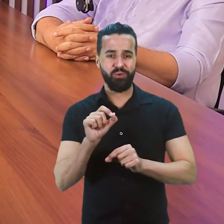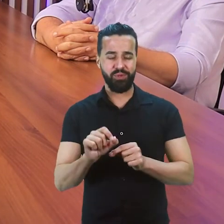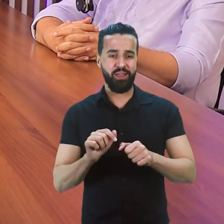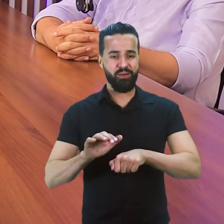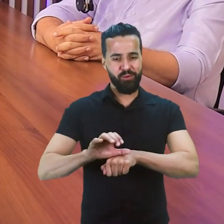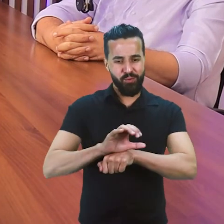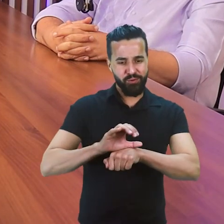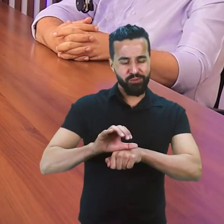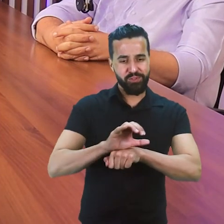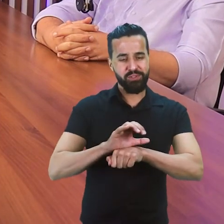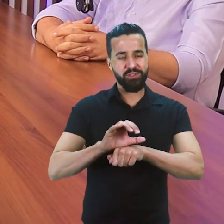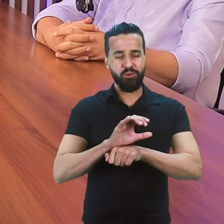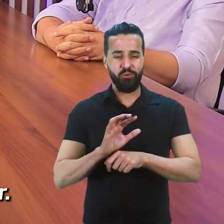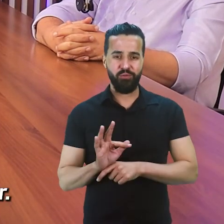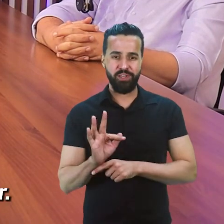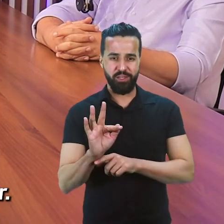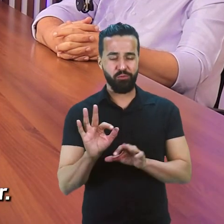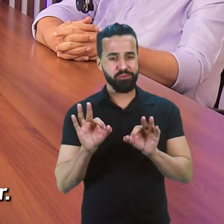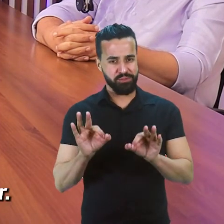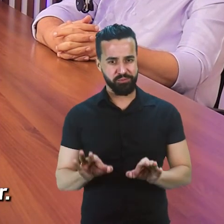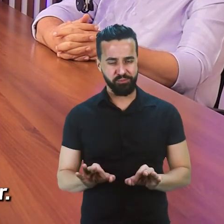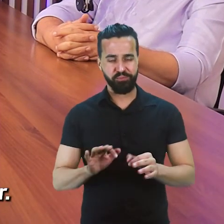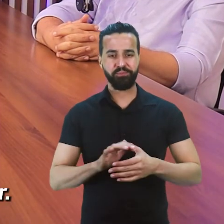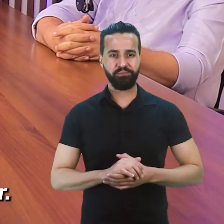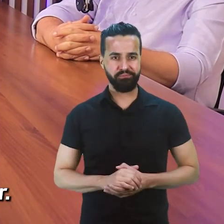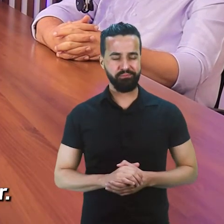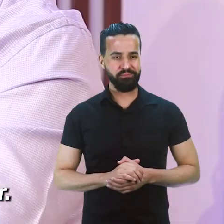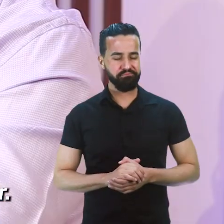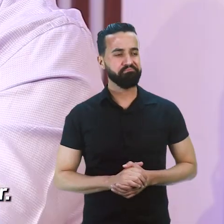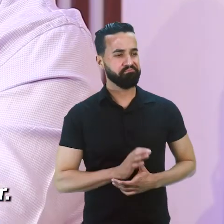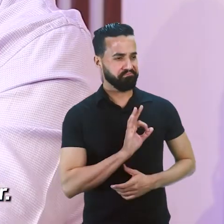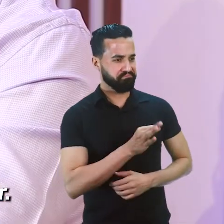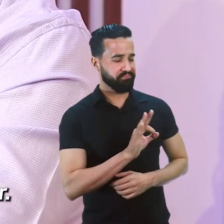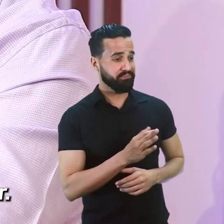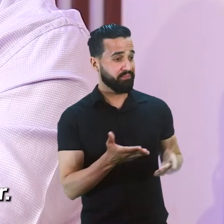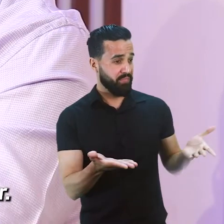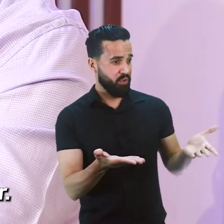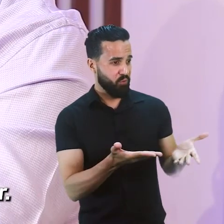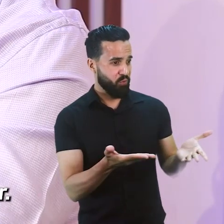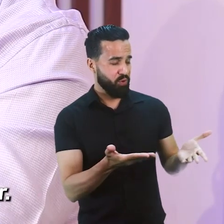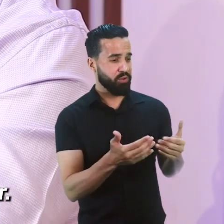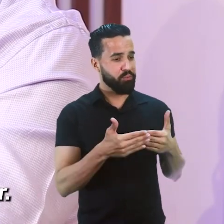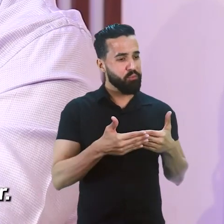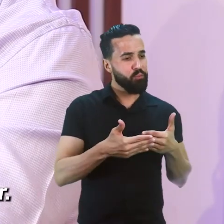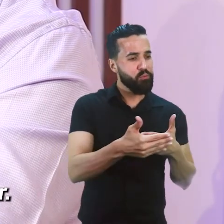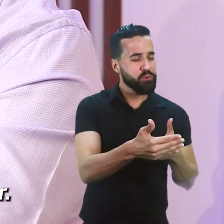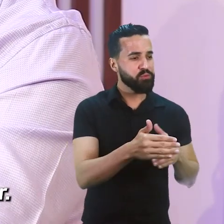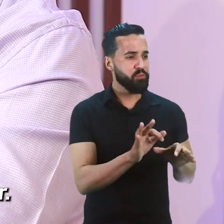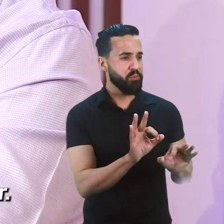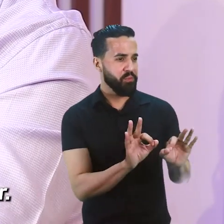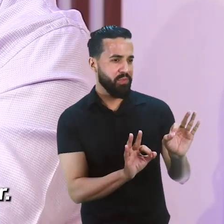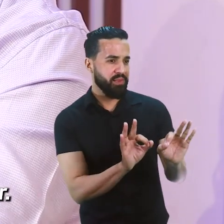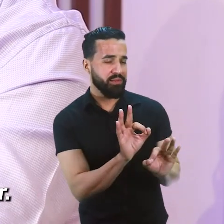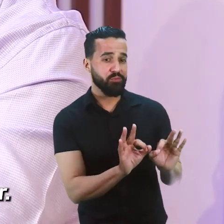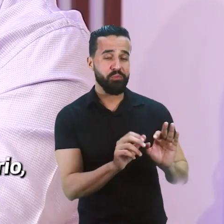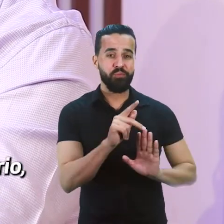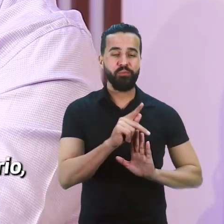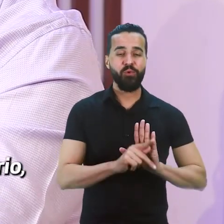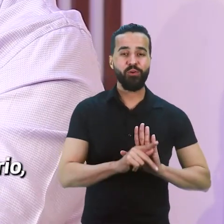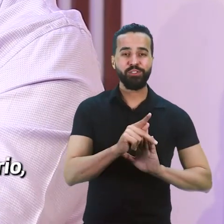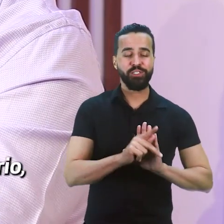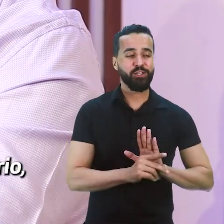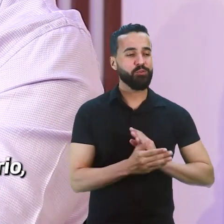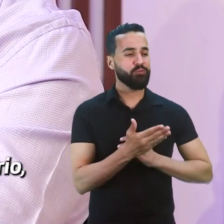Constituição Federal. Né. Muito bem. Herbert, e quais são agora os próximos planos e projetos para o doutor